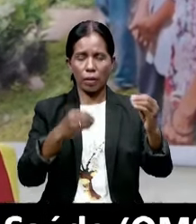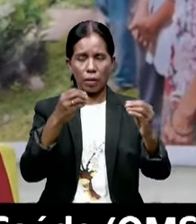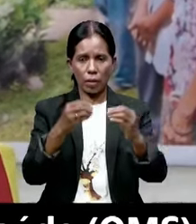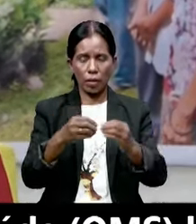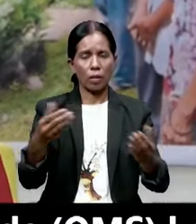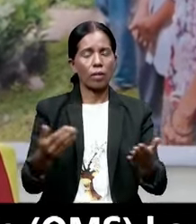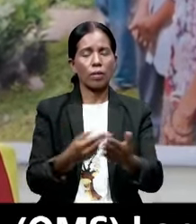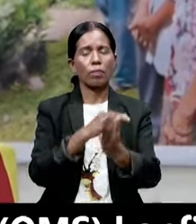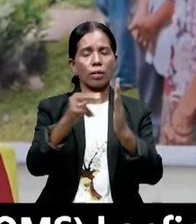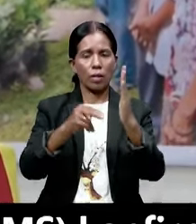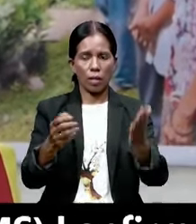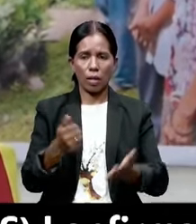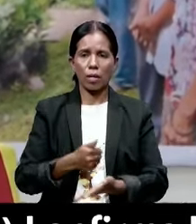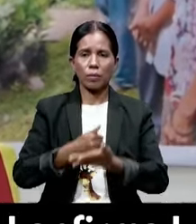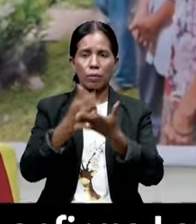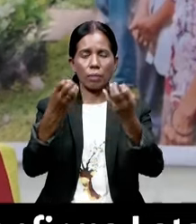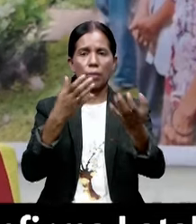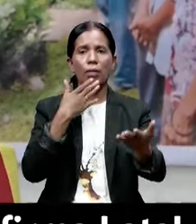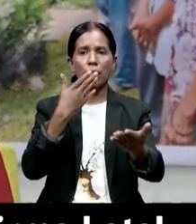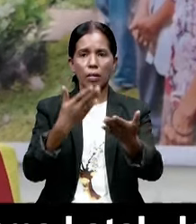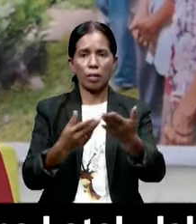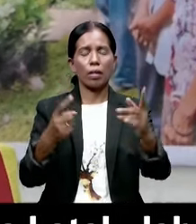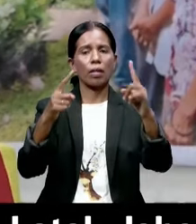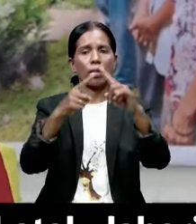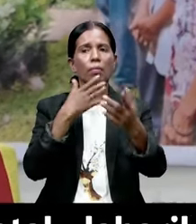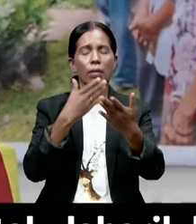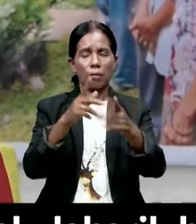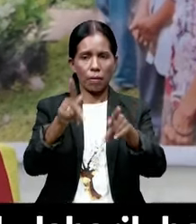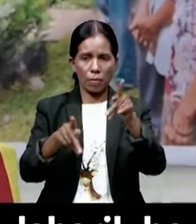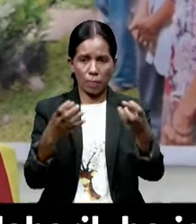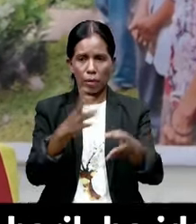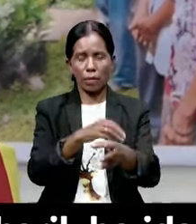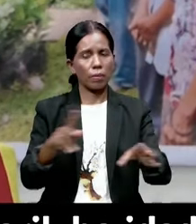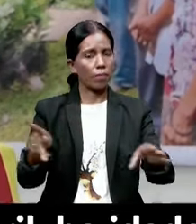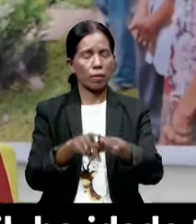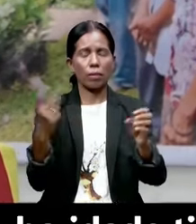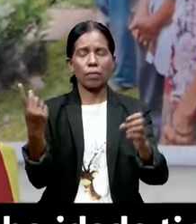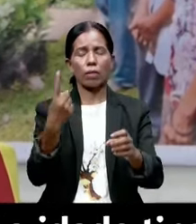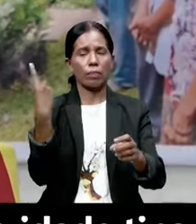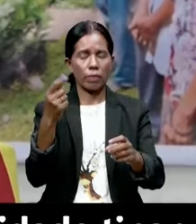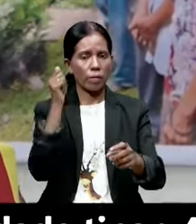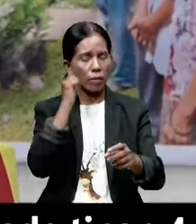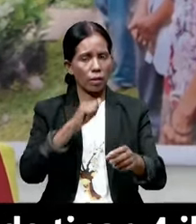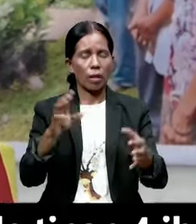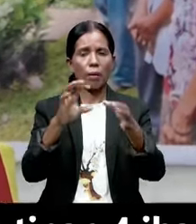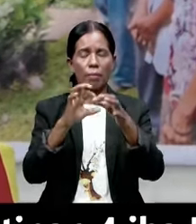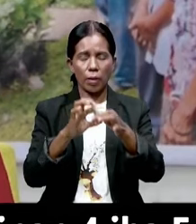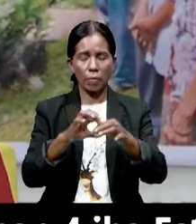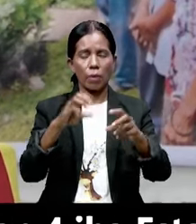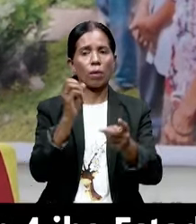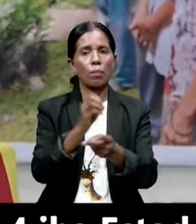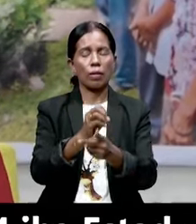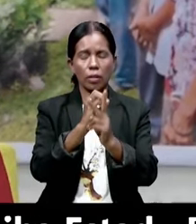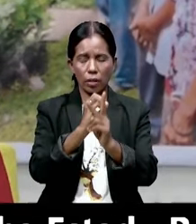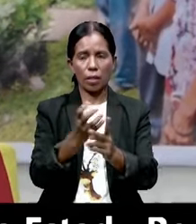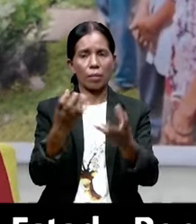Nova Zelândia apoio boat balung nebe beneficia ba ema barak. Participação la os feto de, mebe membro cooperativa Srihum Barihum nebe ma kola